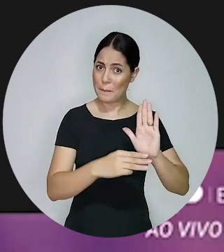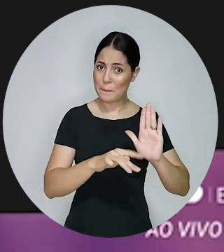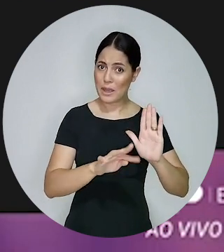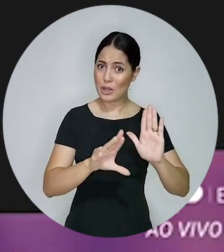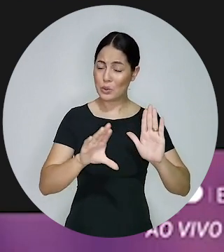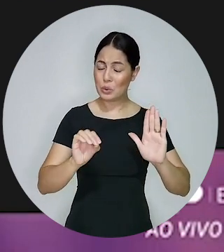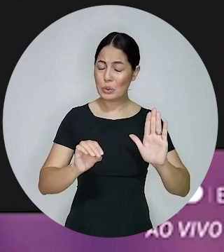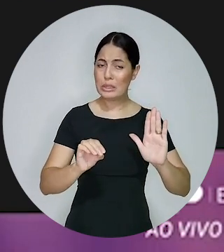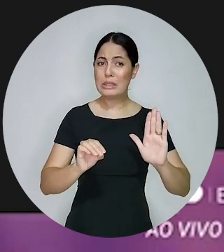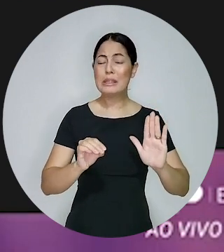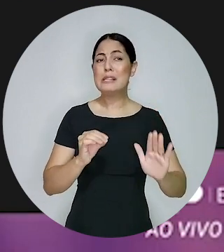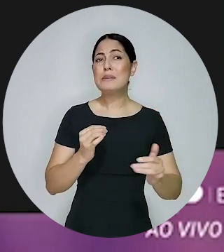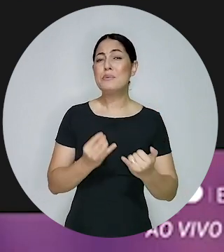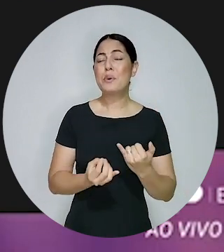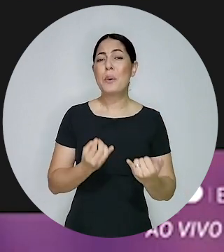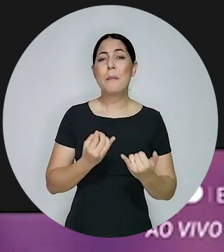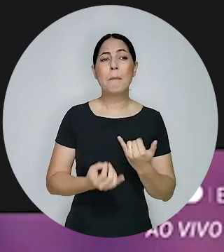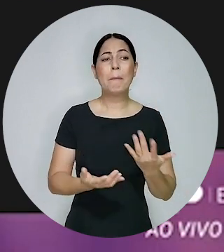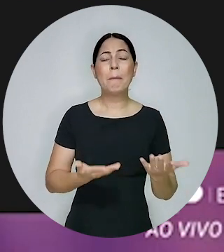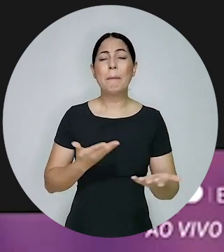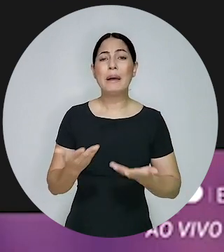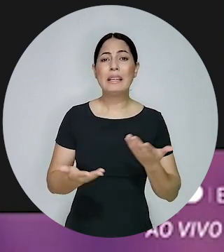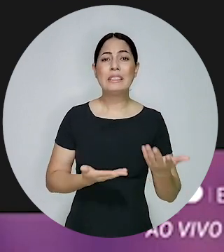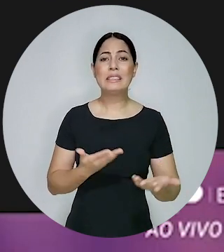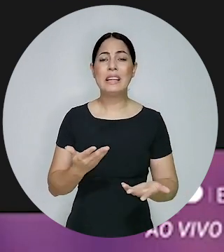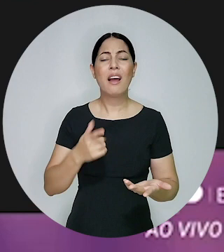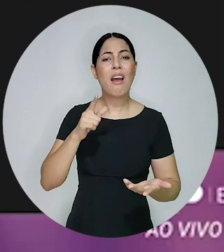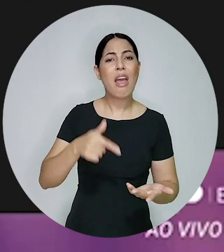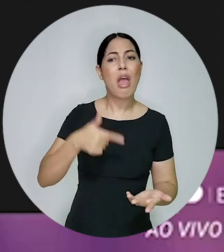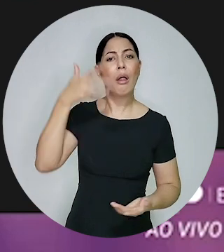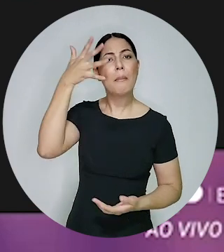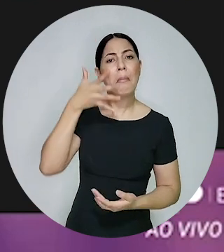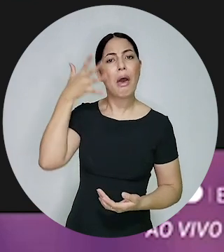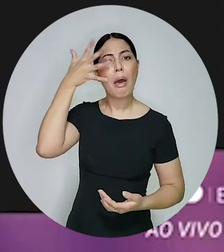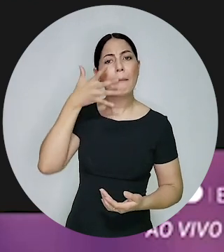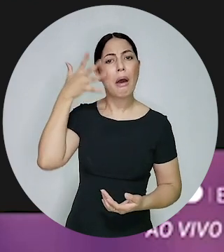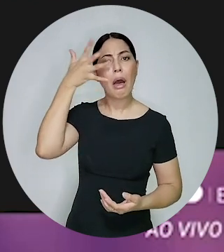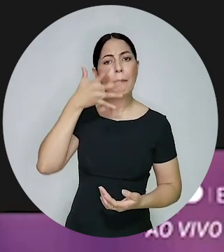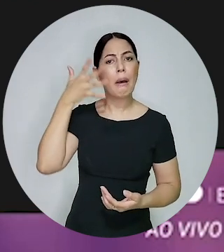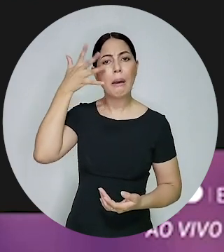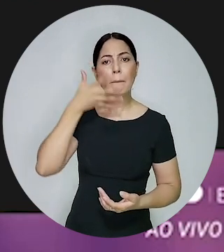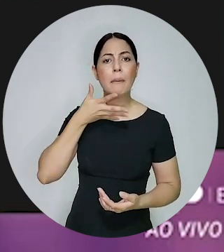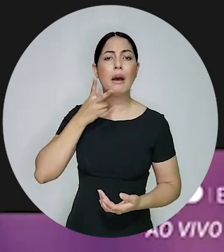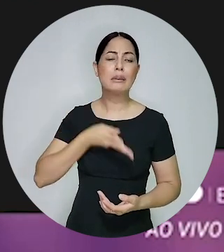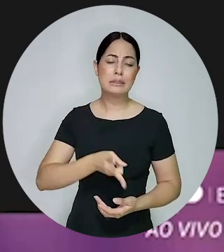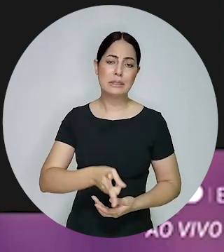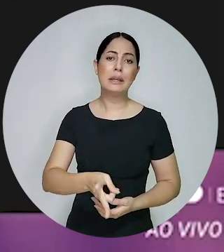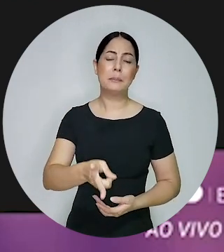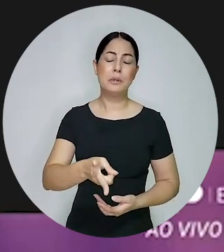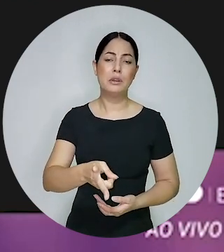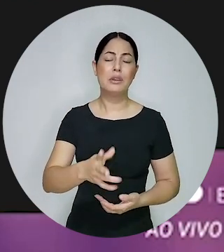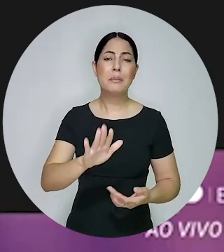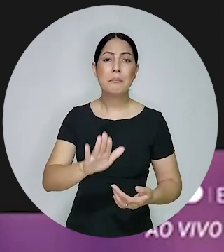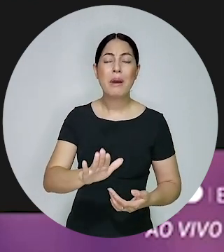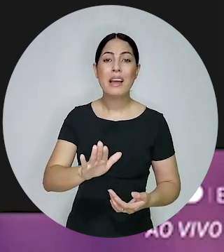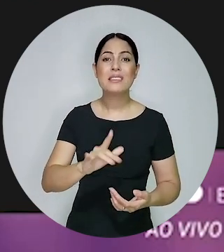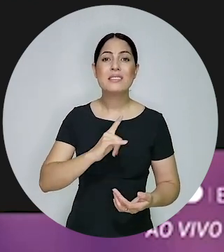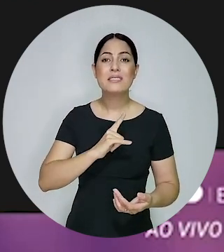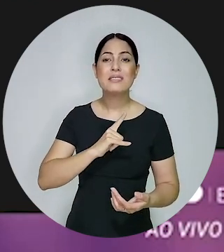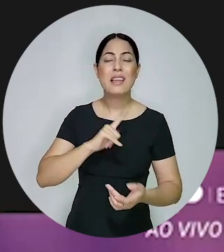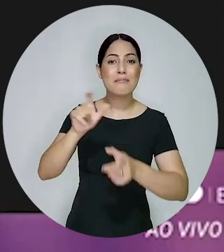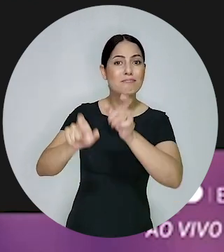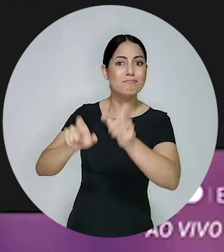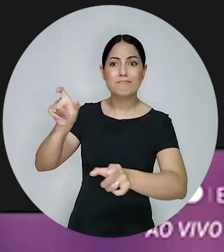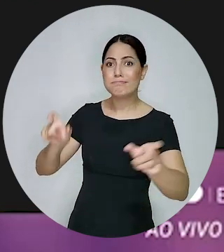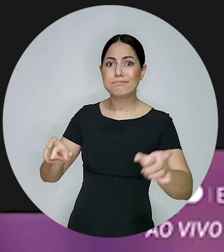nas faculdades de Direito, que é um método, basicamente, de aulas expositivas, em que a gente